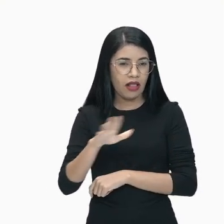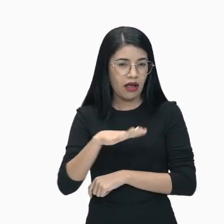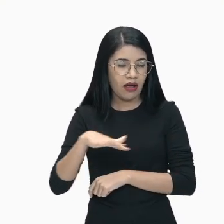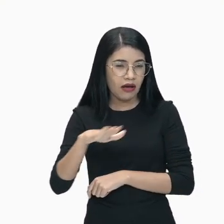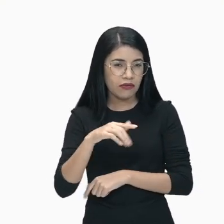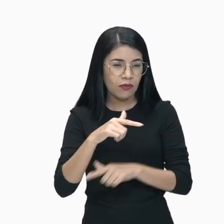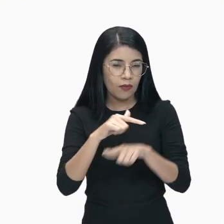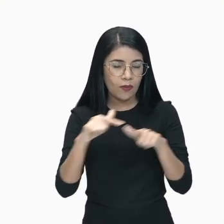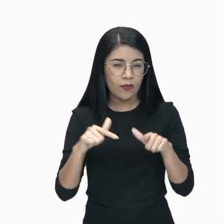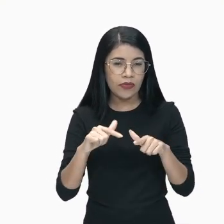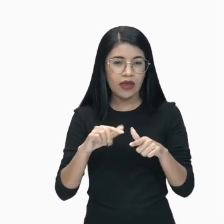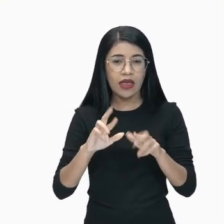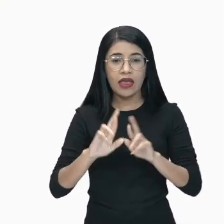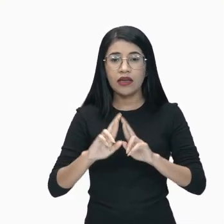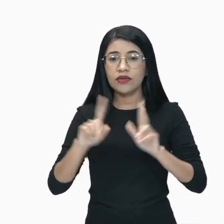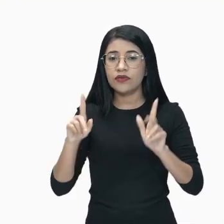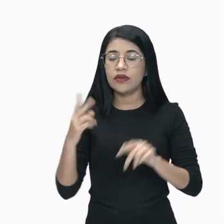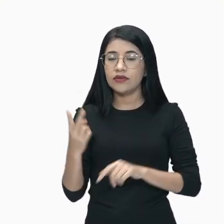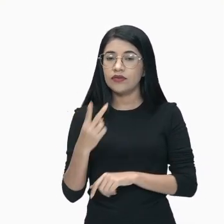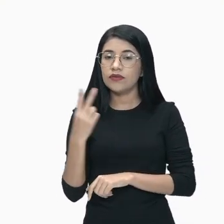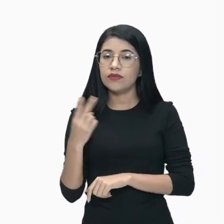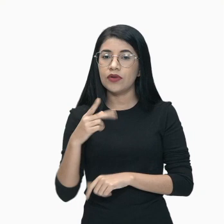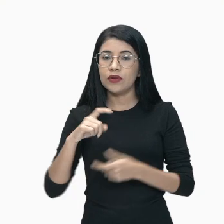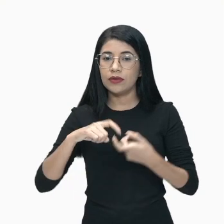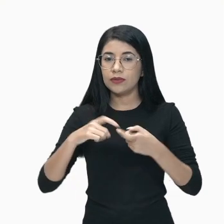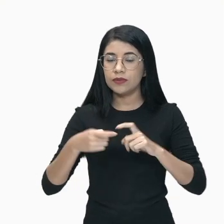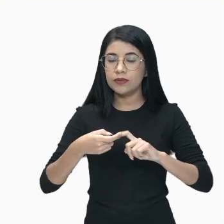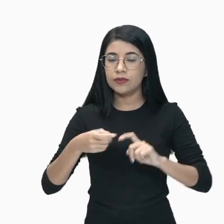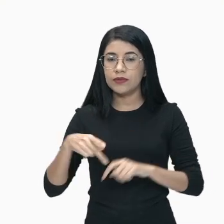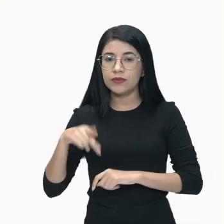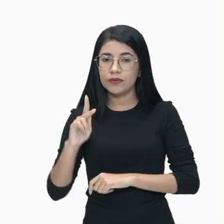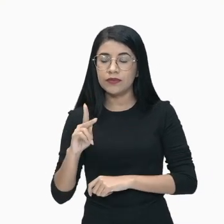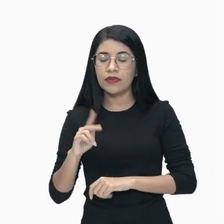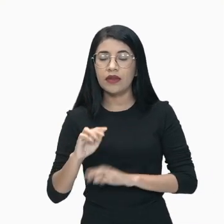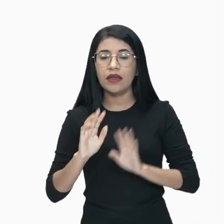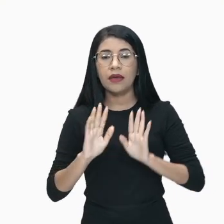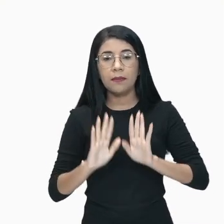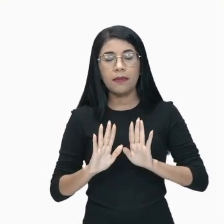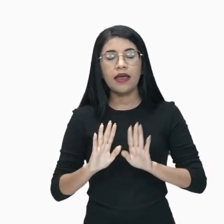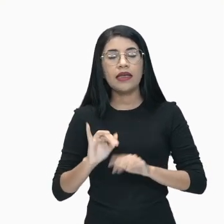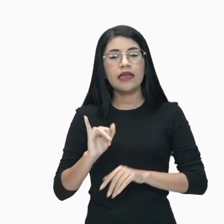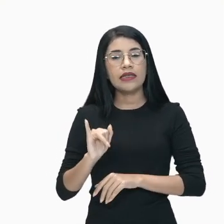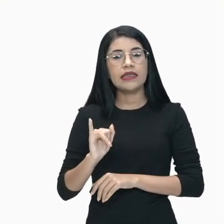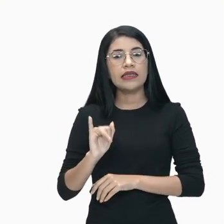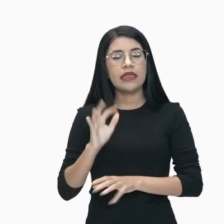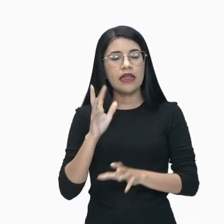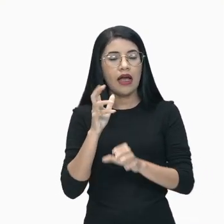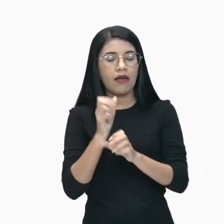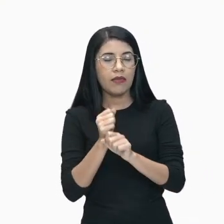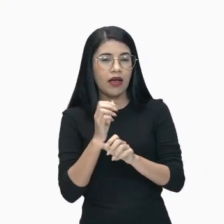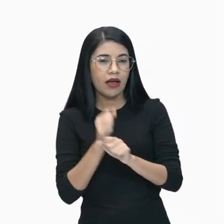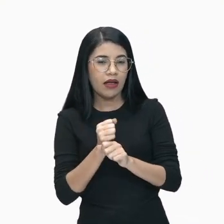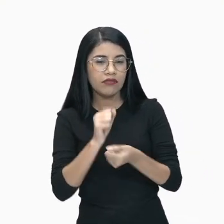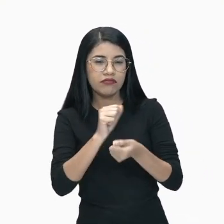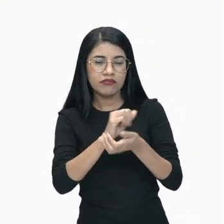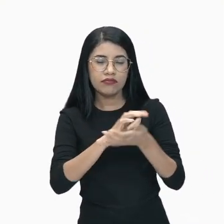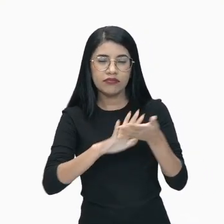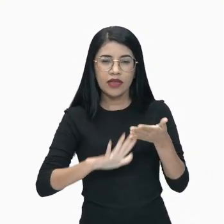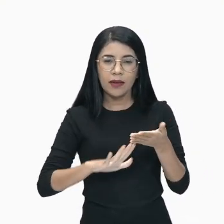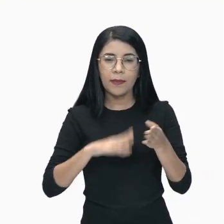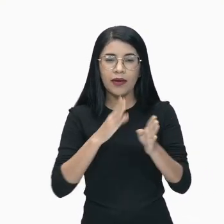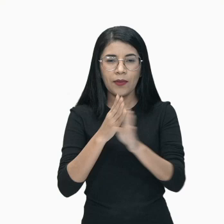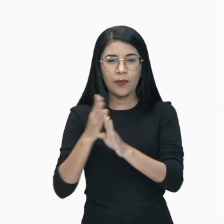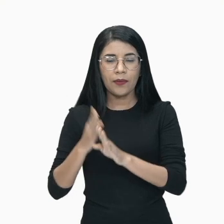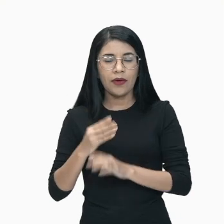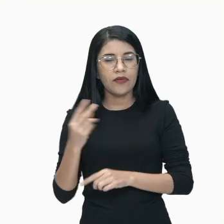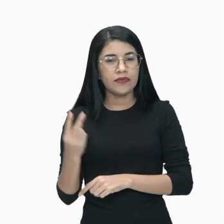valor diferente desse aí, tá, pessoal? É claro que quando você estiver resolvendo um exercício para descobrir o valor